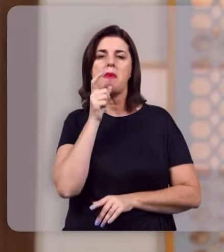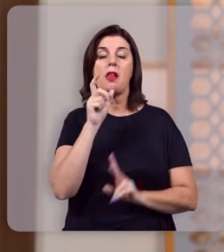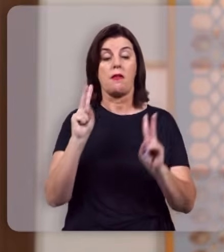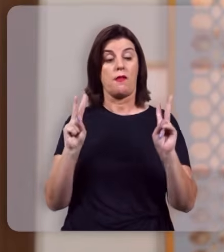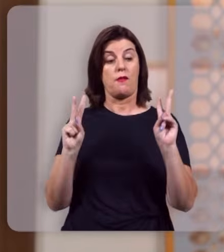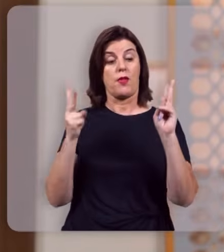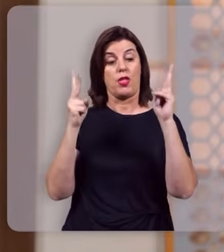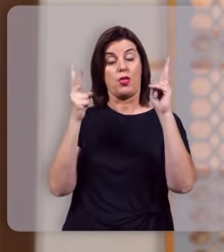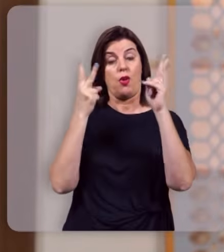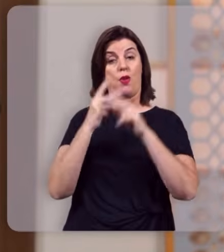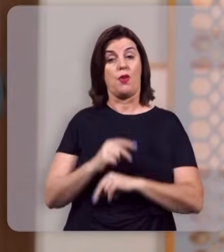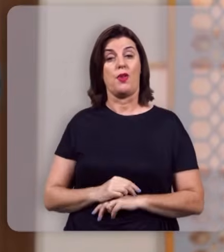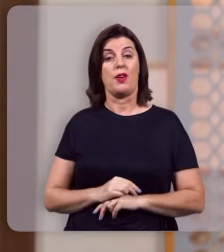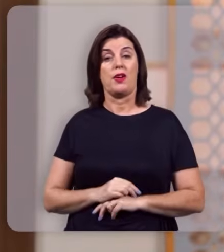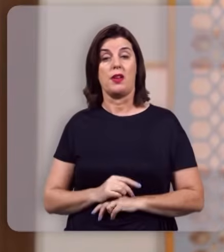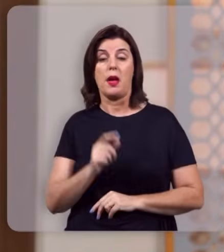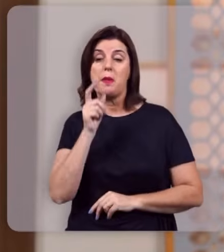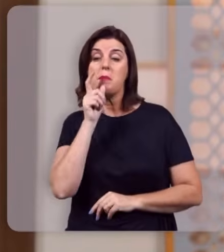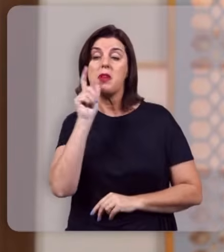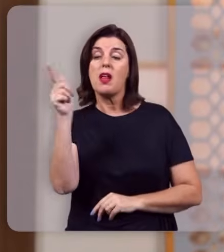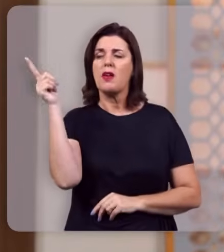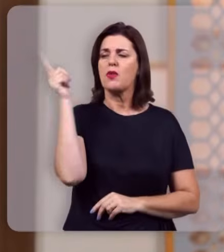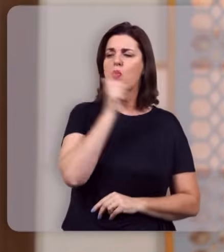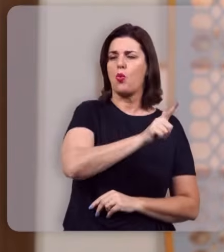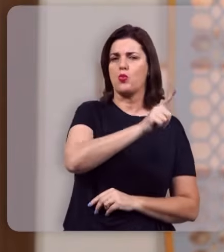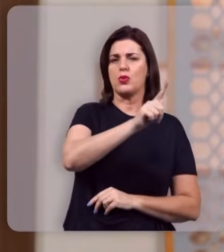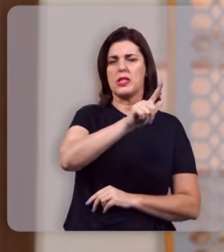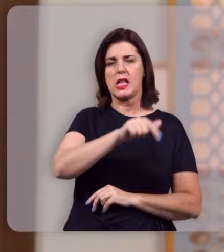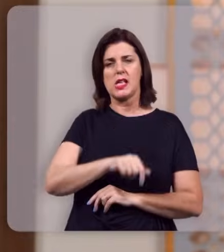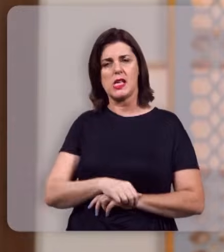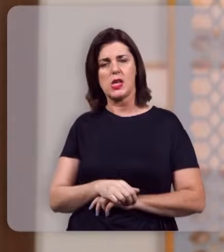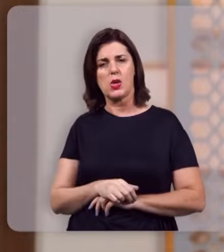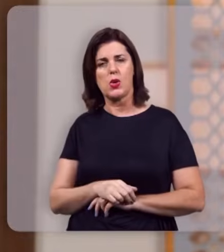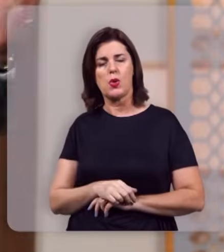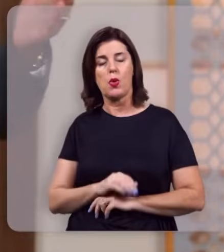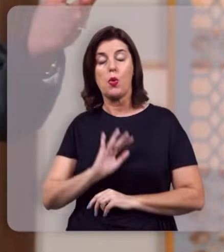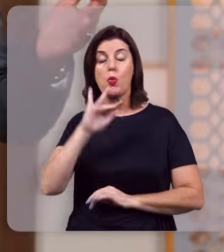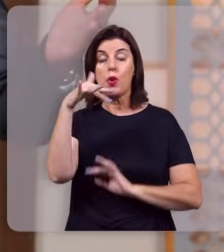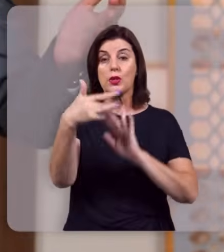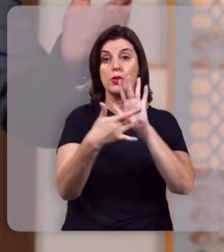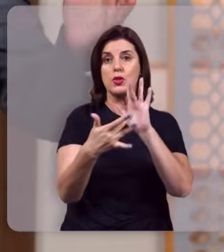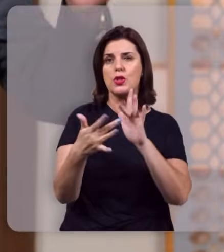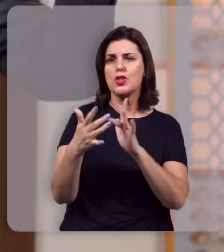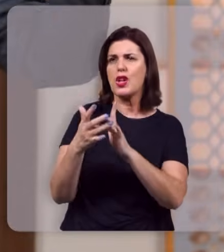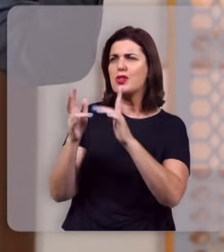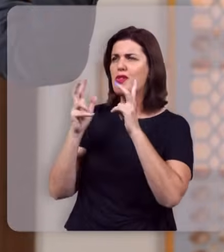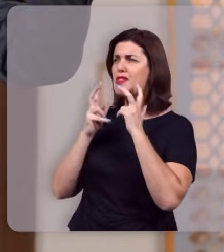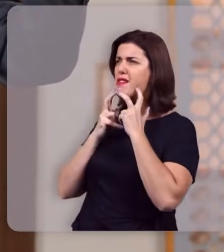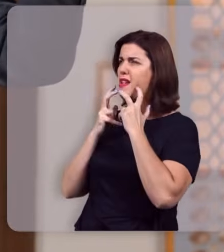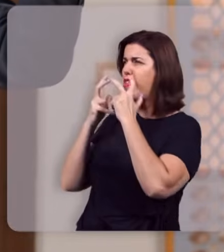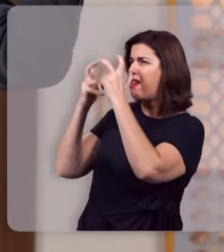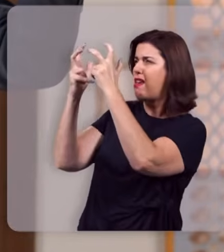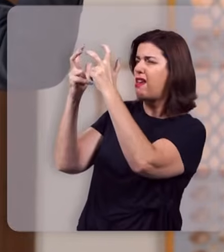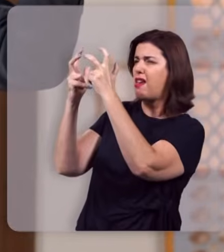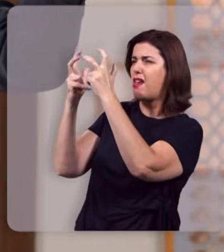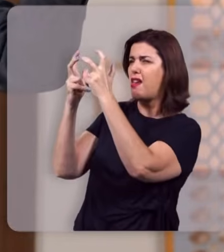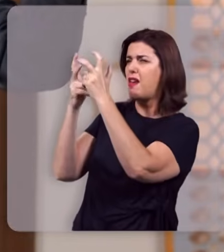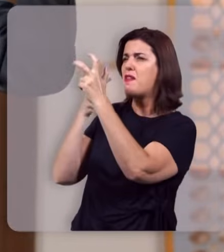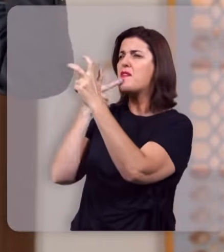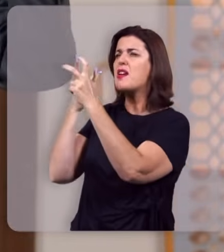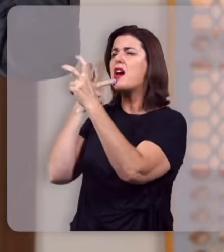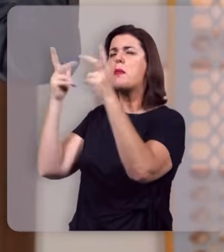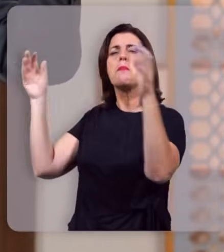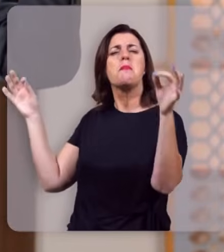vitória. É a palavra da conquista. Quando Jesus dá um grande brado e